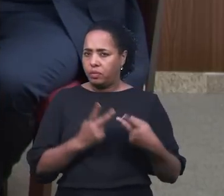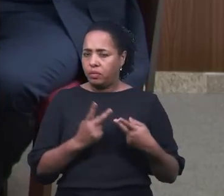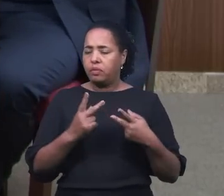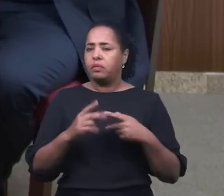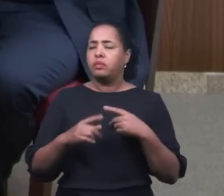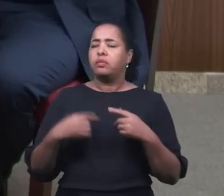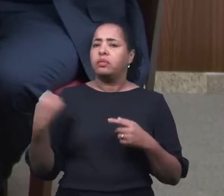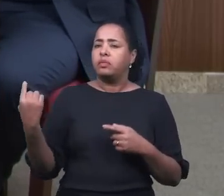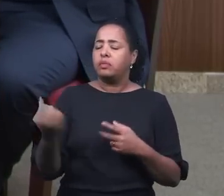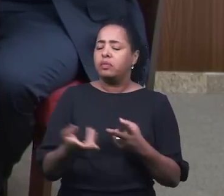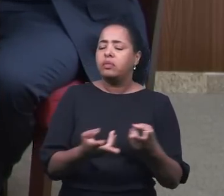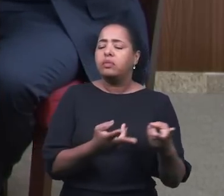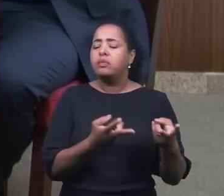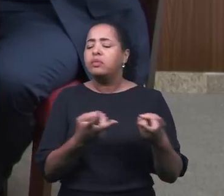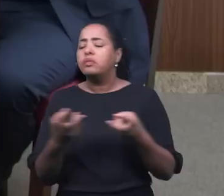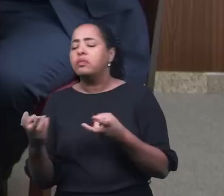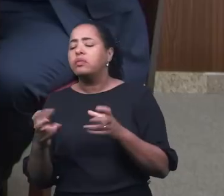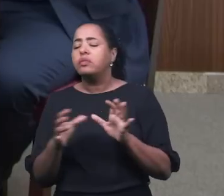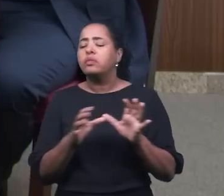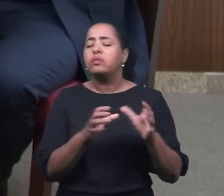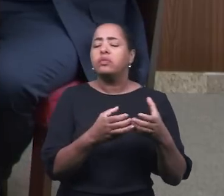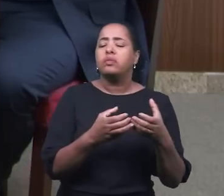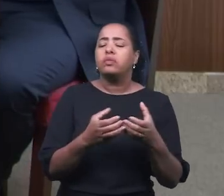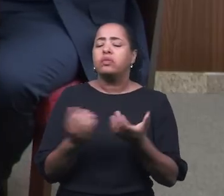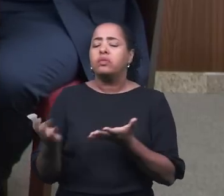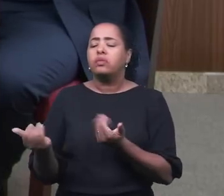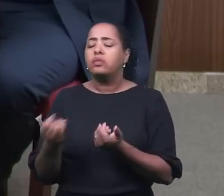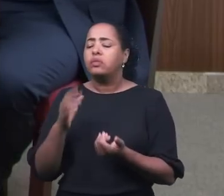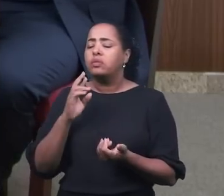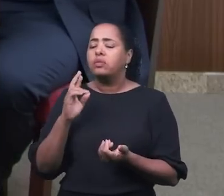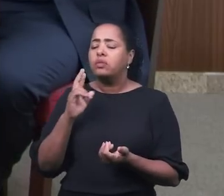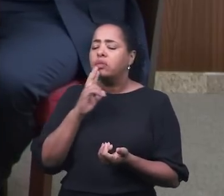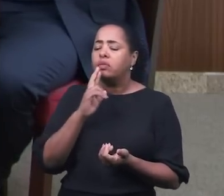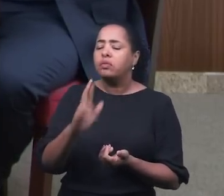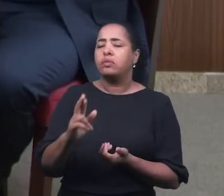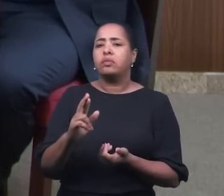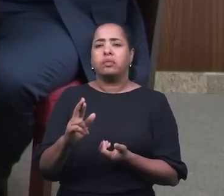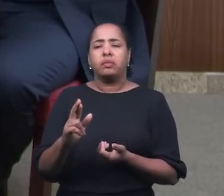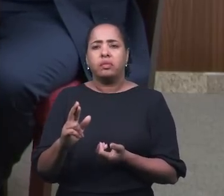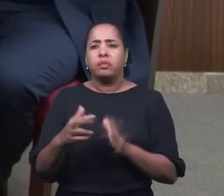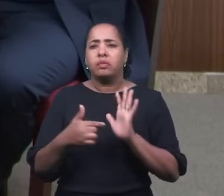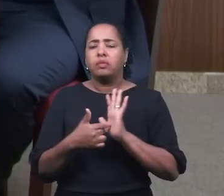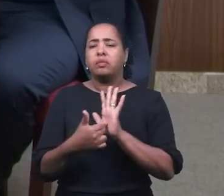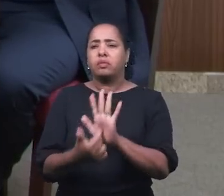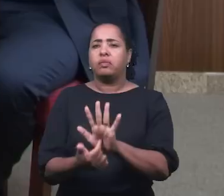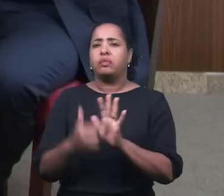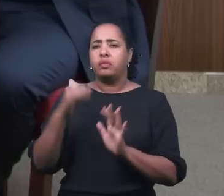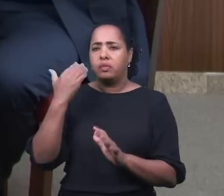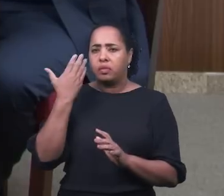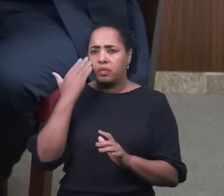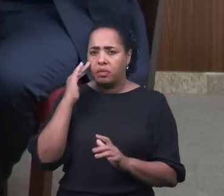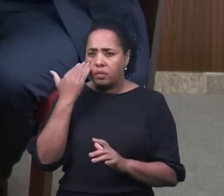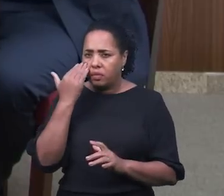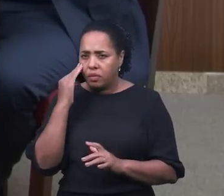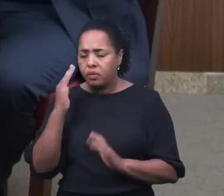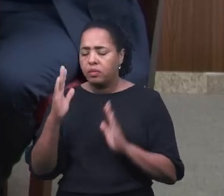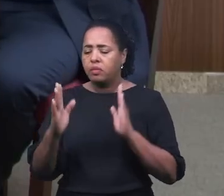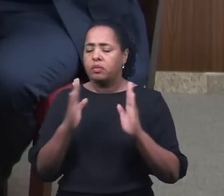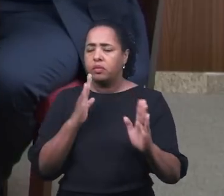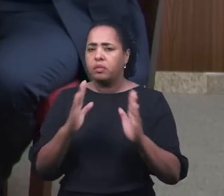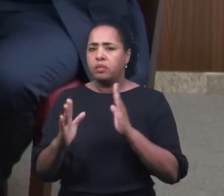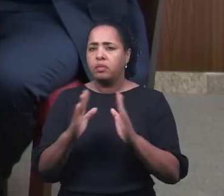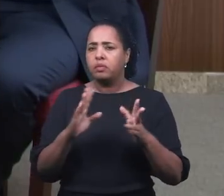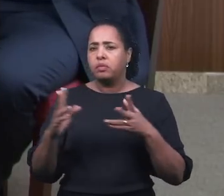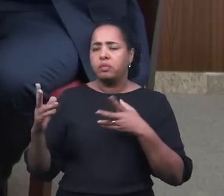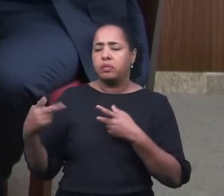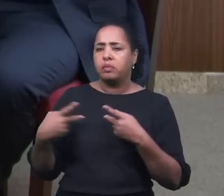estamos vendo aí jovens, senhoras, respondendo exatamente, mostrando que entenderam o tempo da